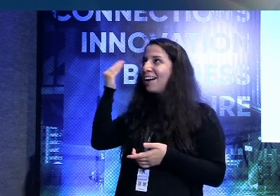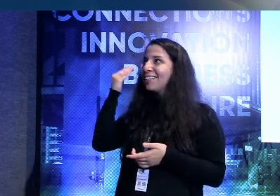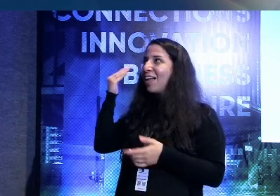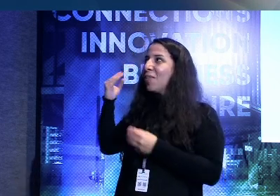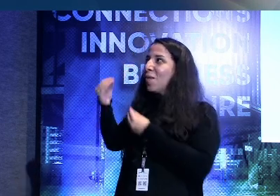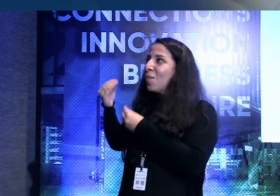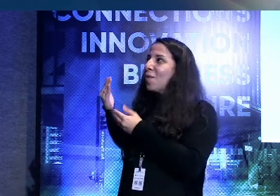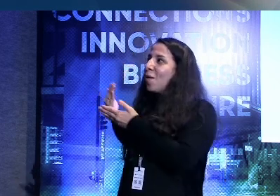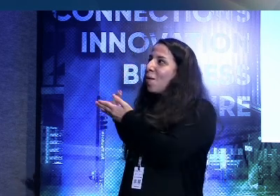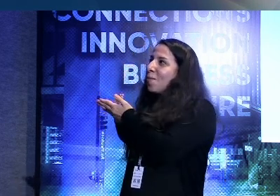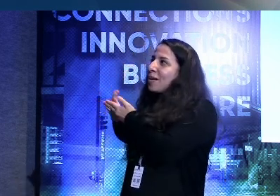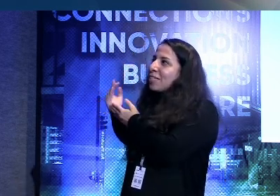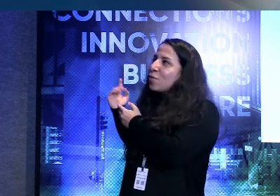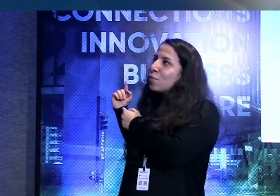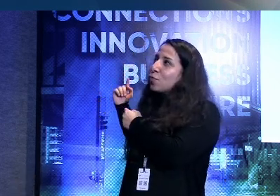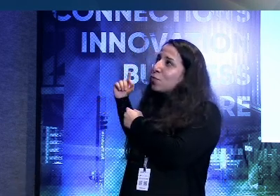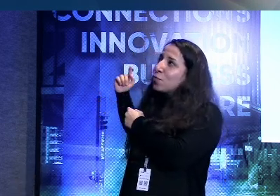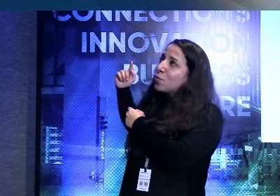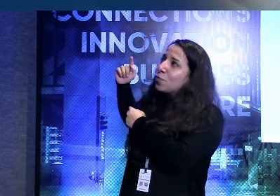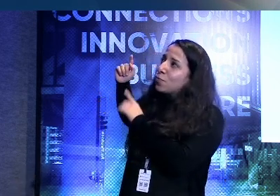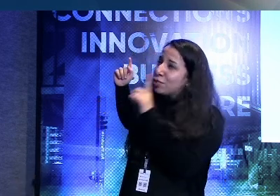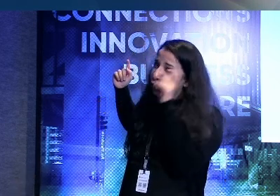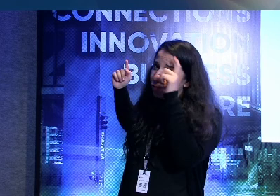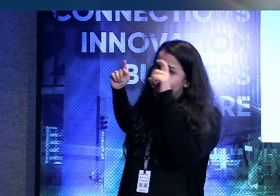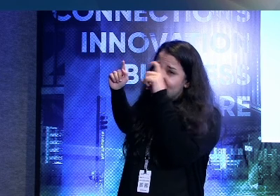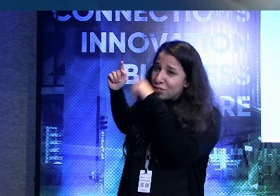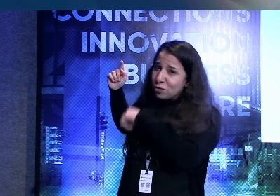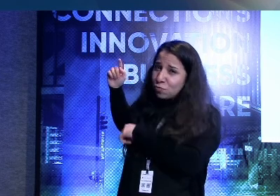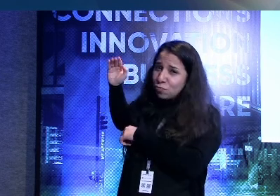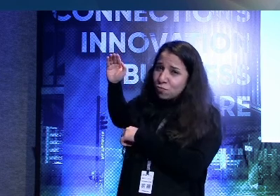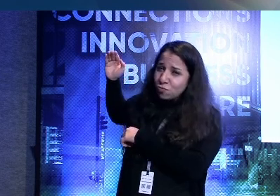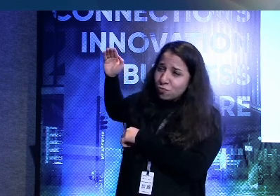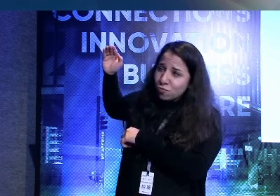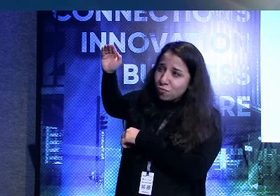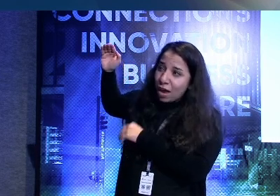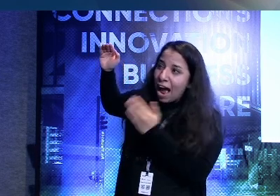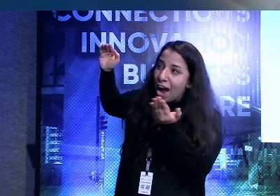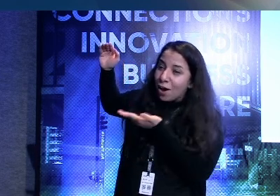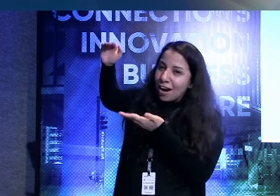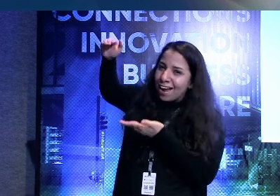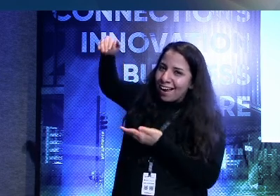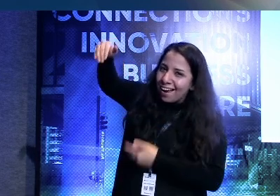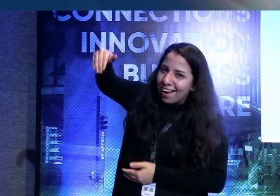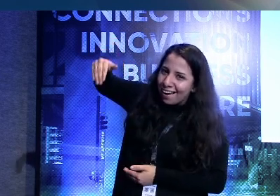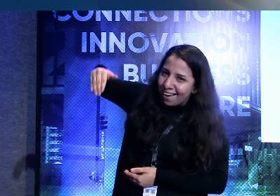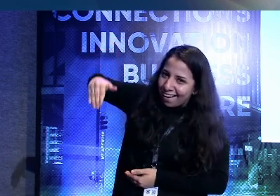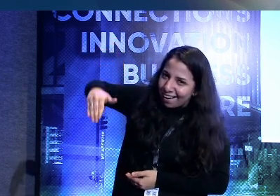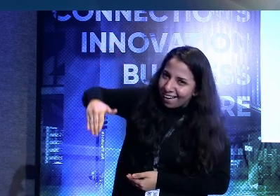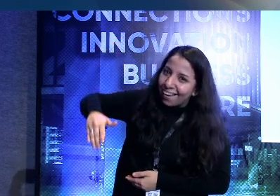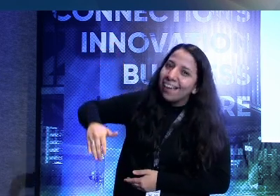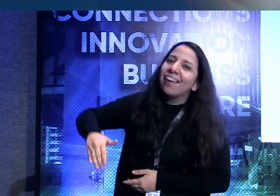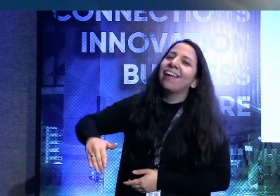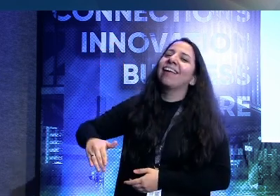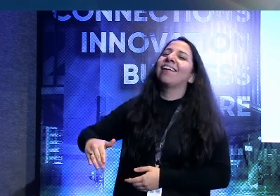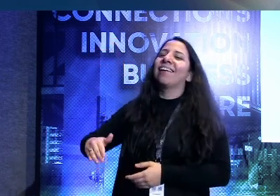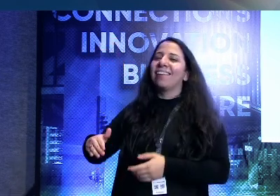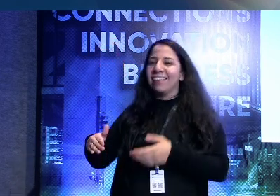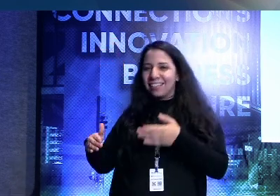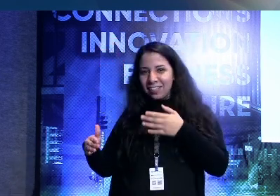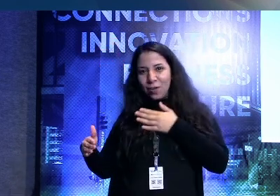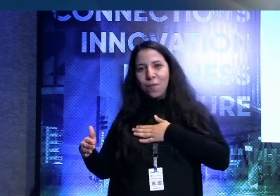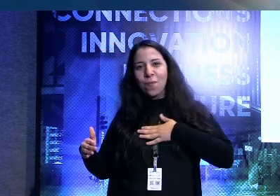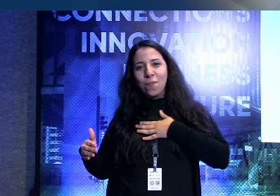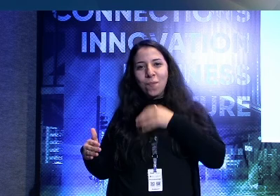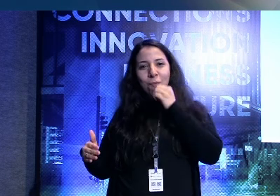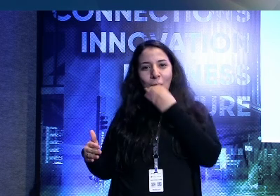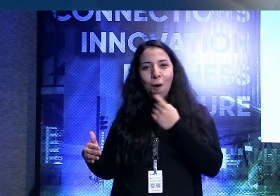subir, a gente passou por isso nesses últimos anos, olhando de trás para frente agora, essa curva faz sentido. Essa curva começou a diminuir a complexidade, a produtividade começou